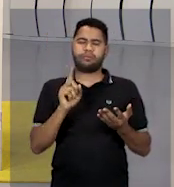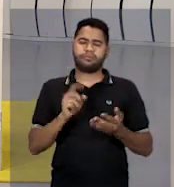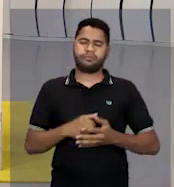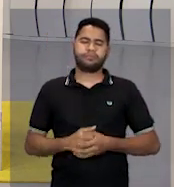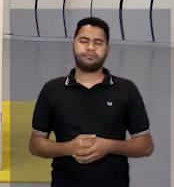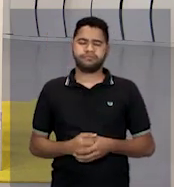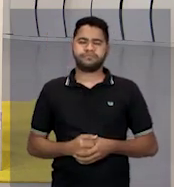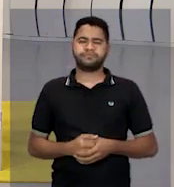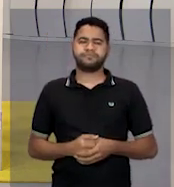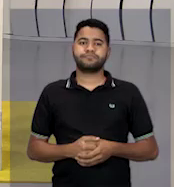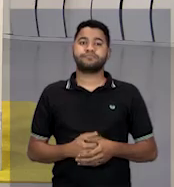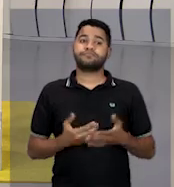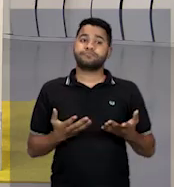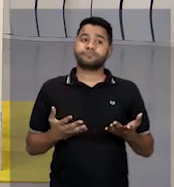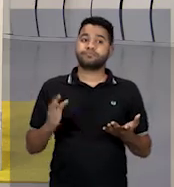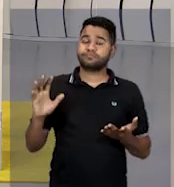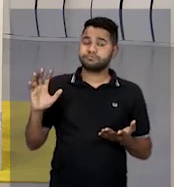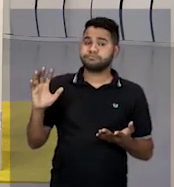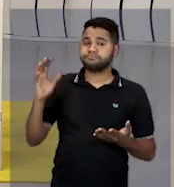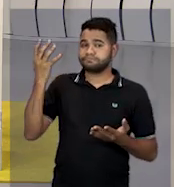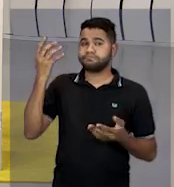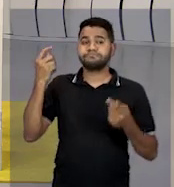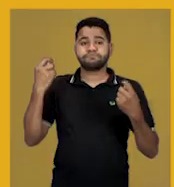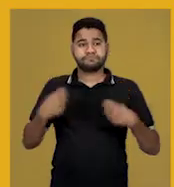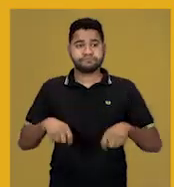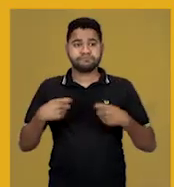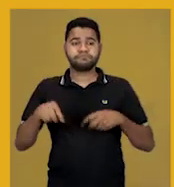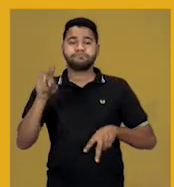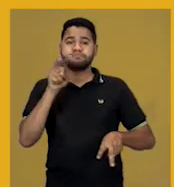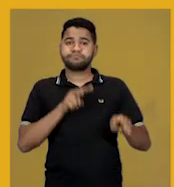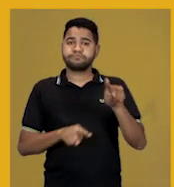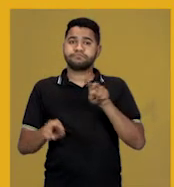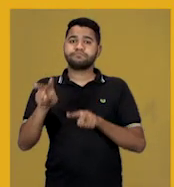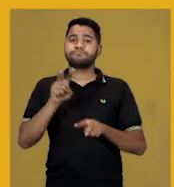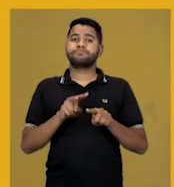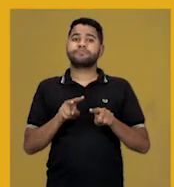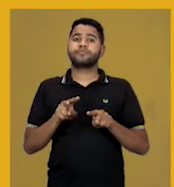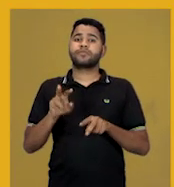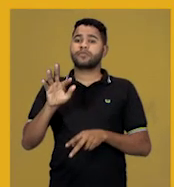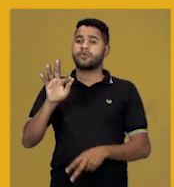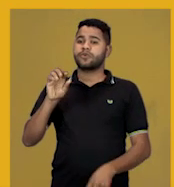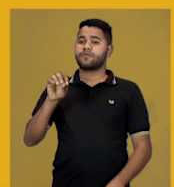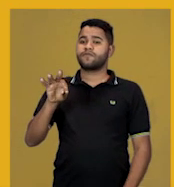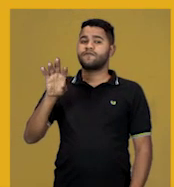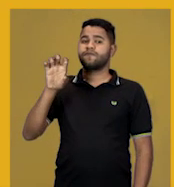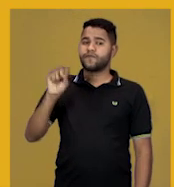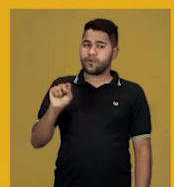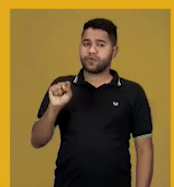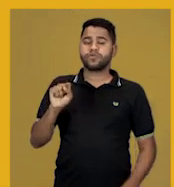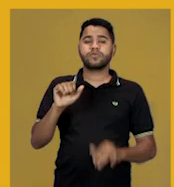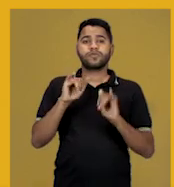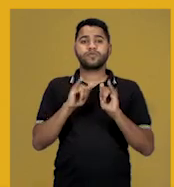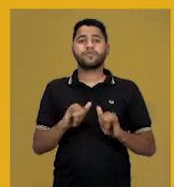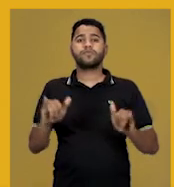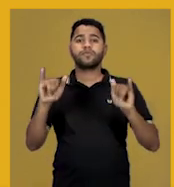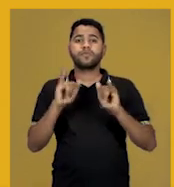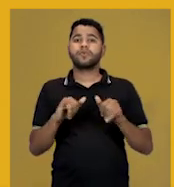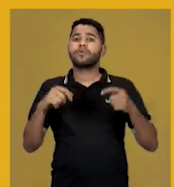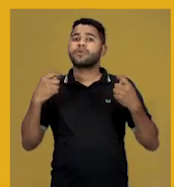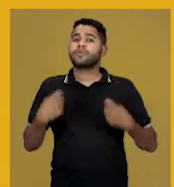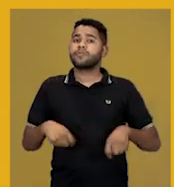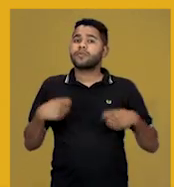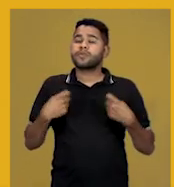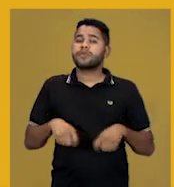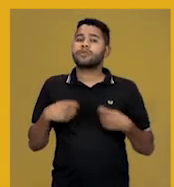jornal, ok? Esse fato precisa ser checado. As fontes informativas, elas